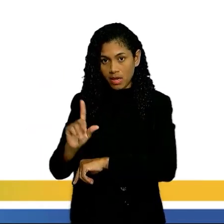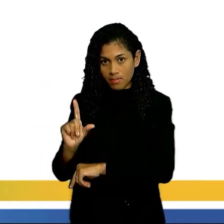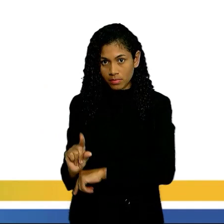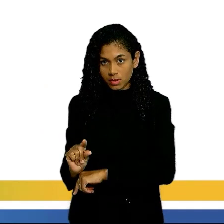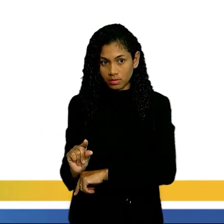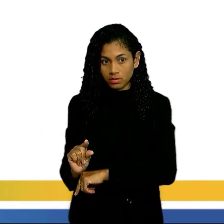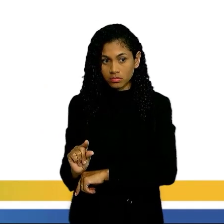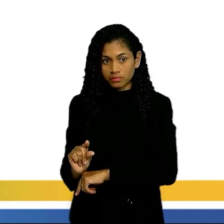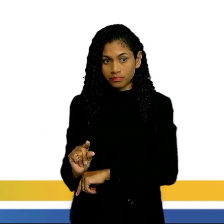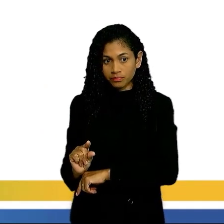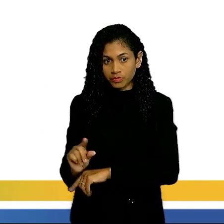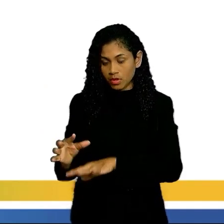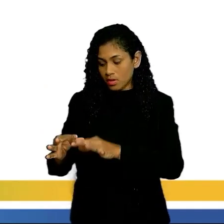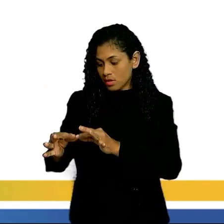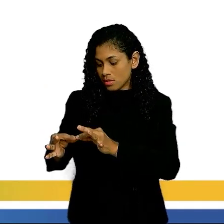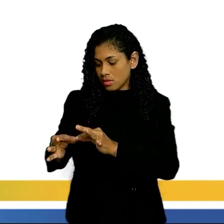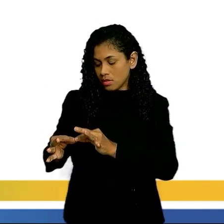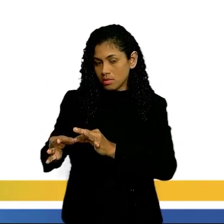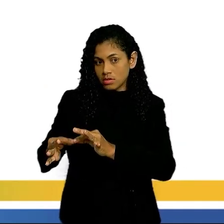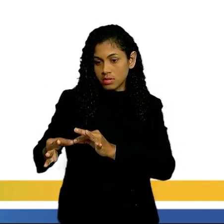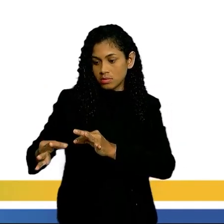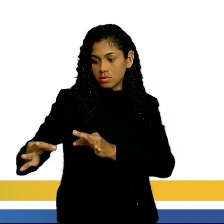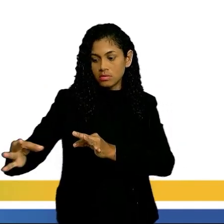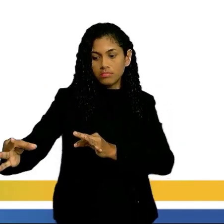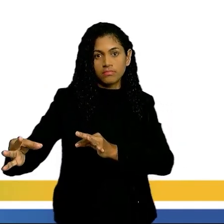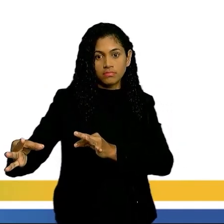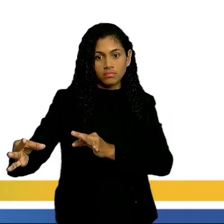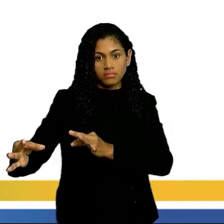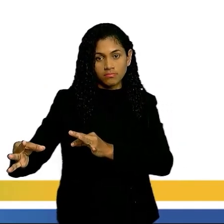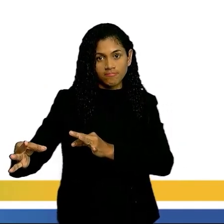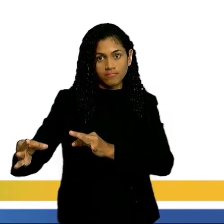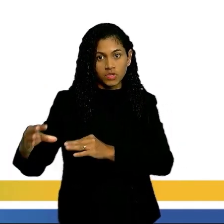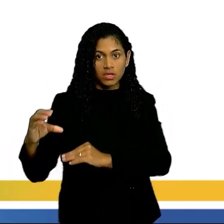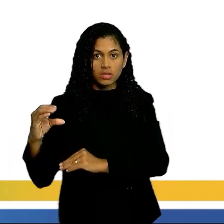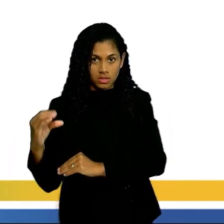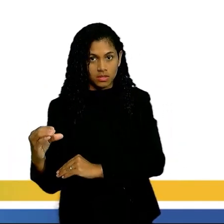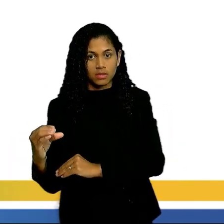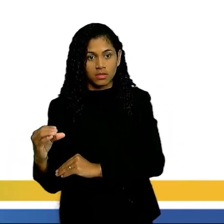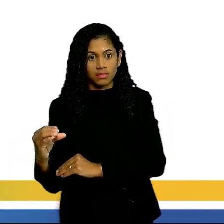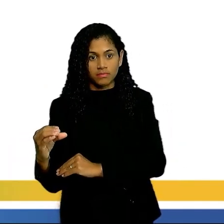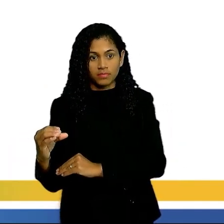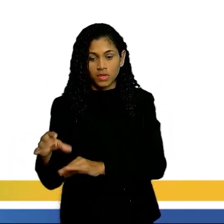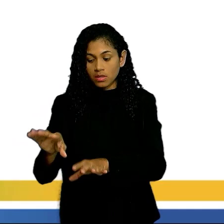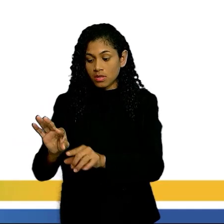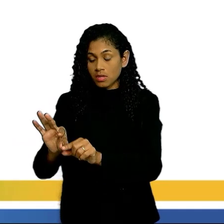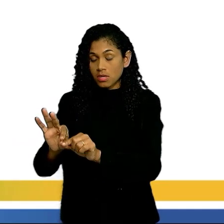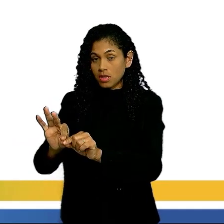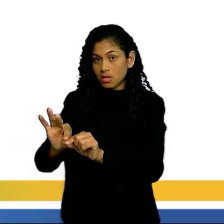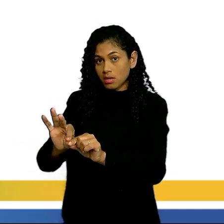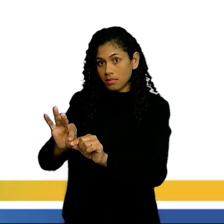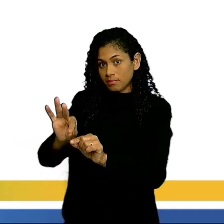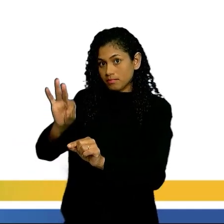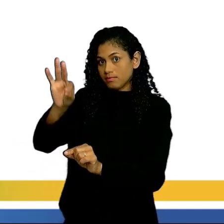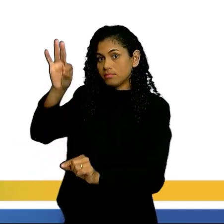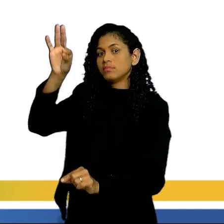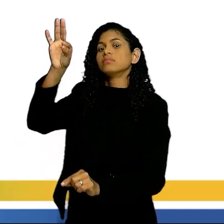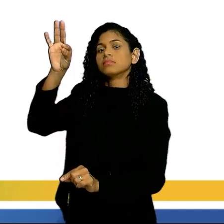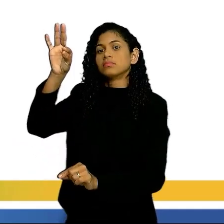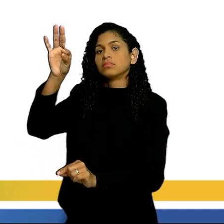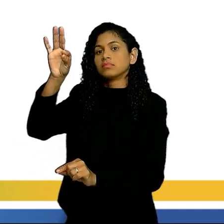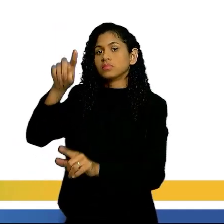ao lado embaixo, o comprimento, representado pela letra C. E bem atrás, a altura, representado pela letra